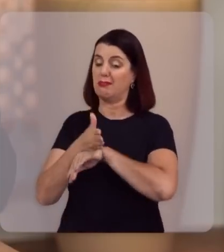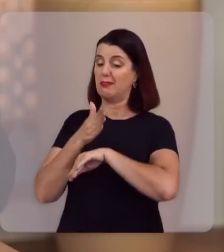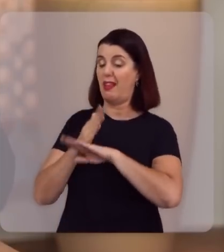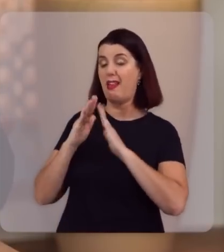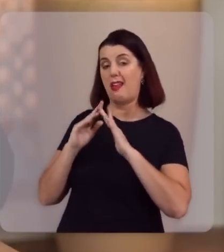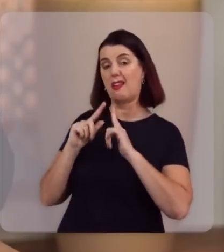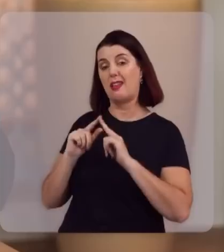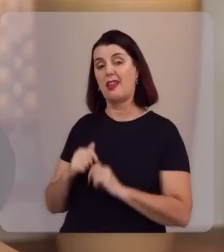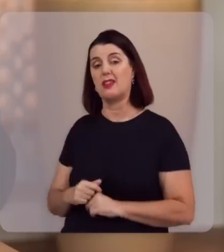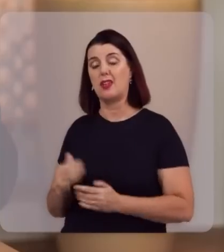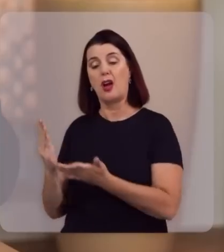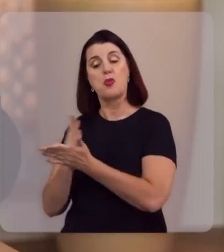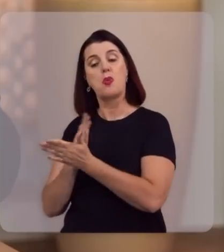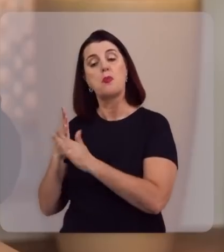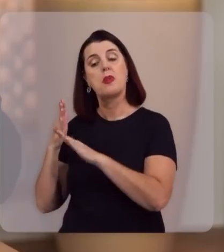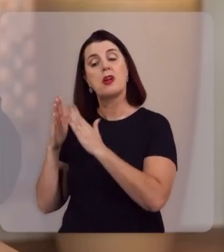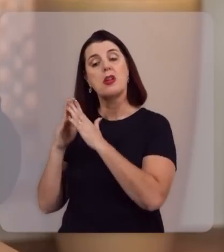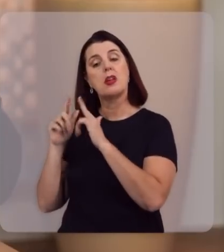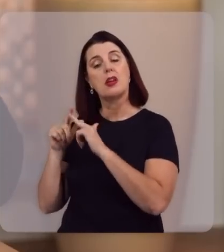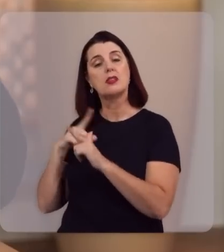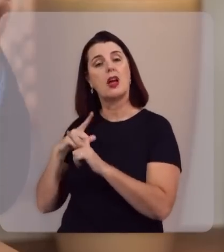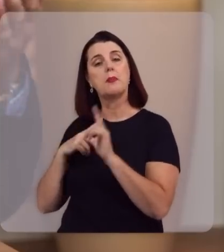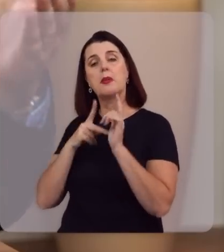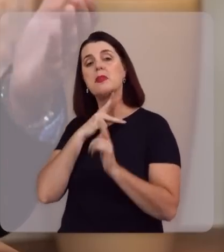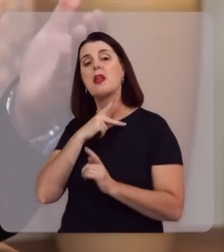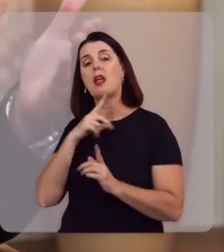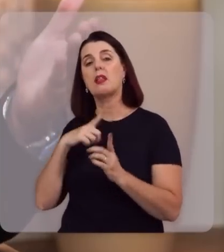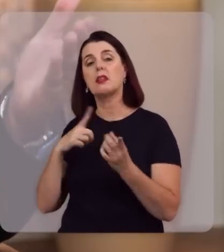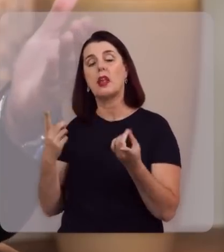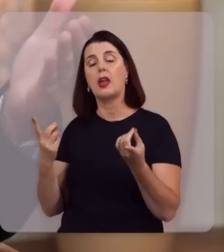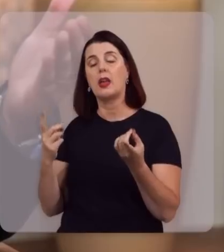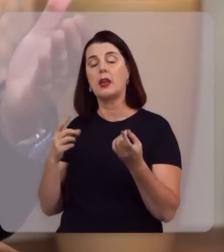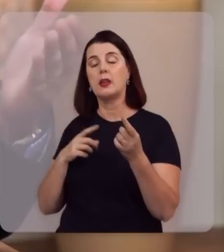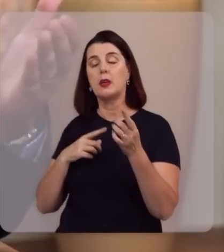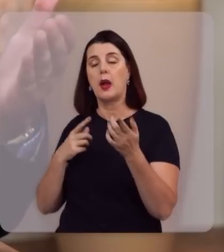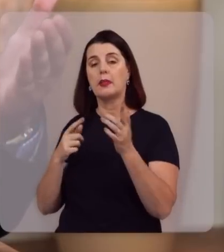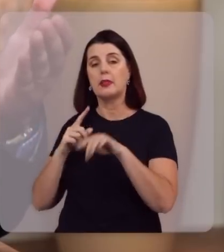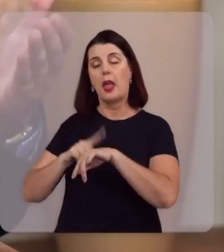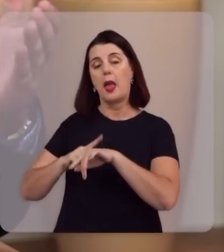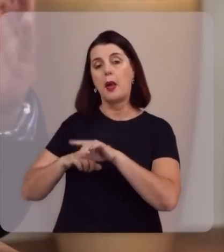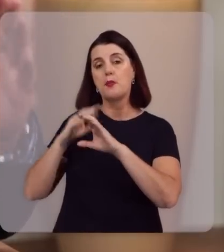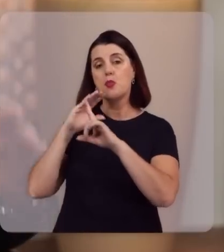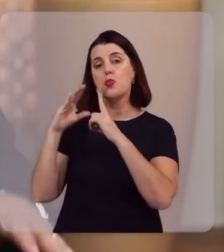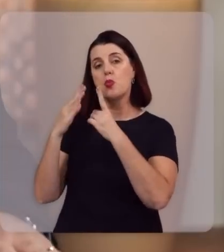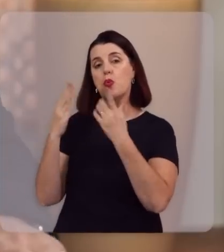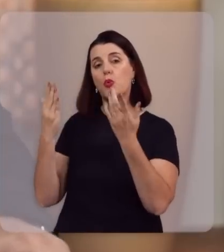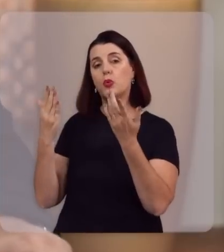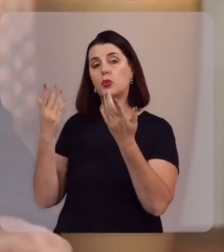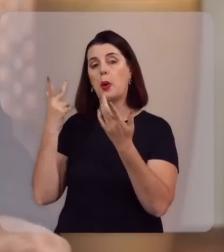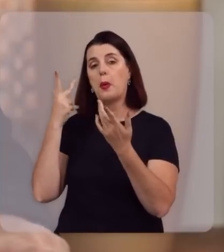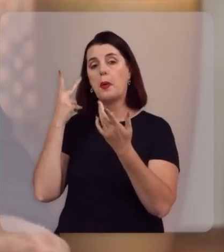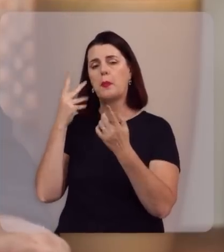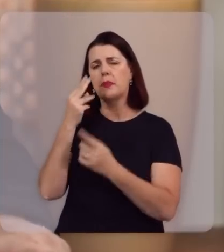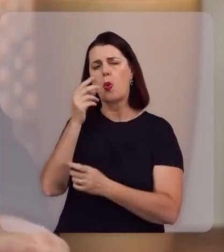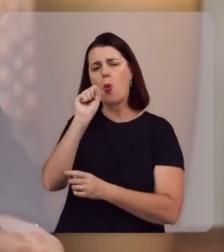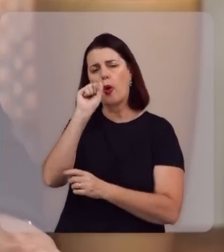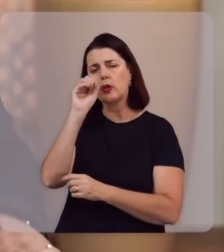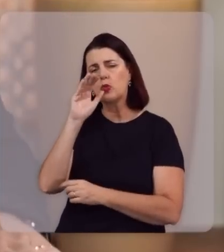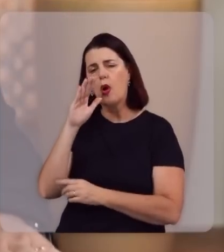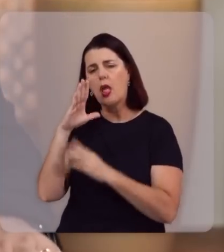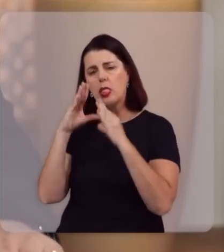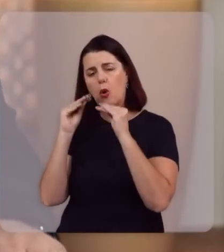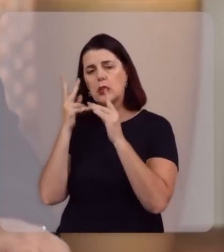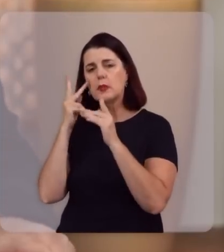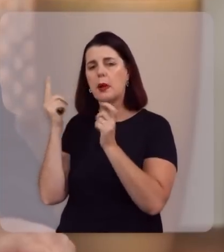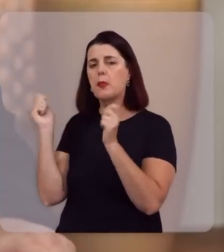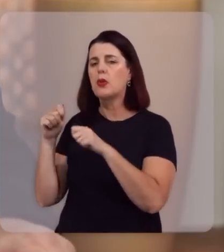frequenta alguma igreja. Algumas igrejas presbiterianas têm uma programação no dia 24, às 20 horas, para você poder passar o